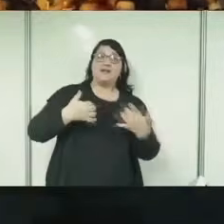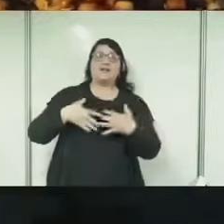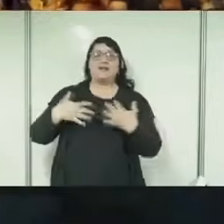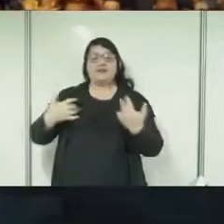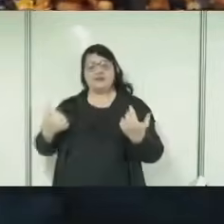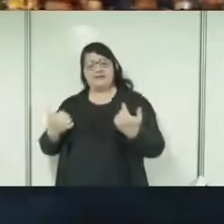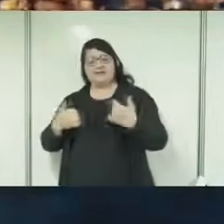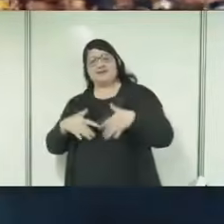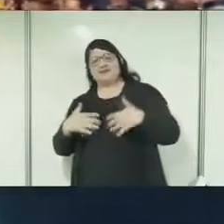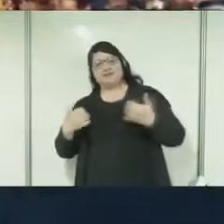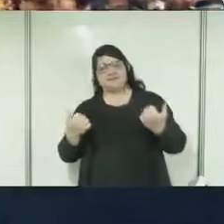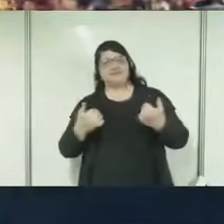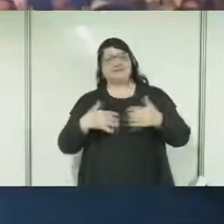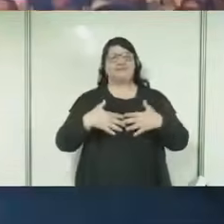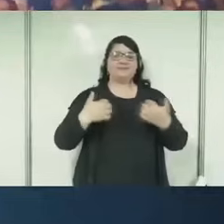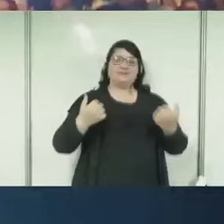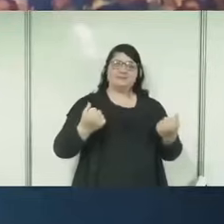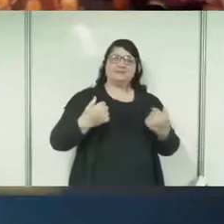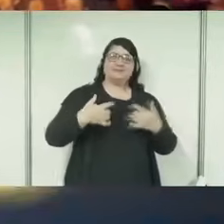Lauê,